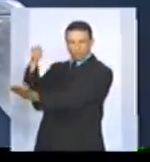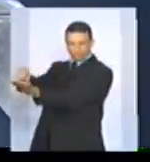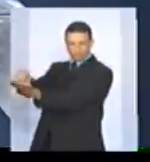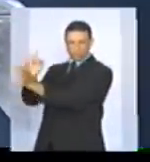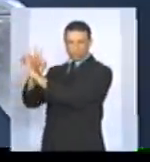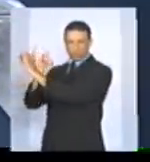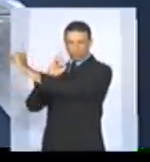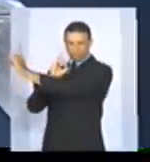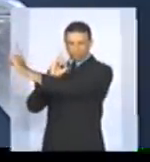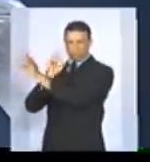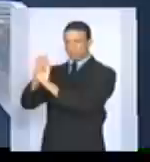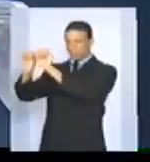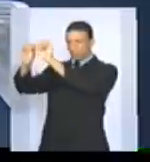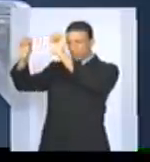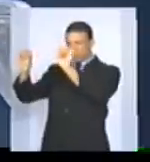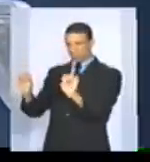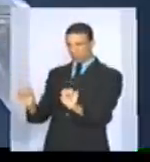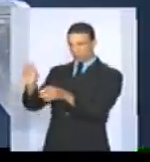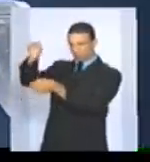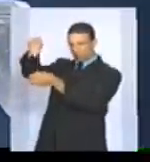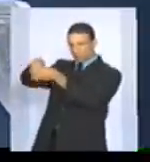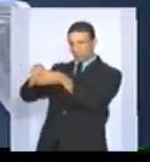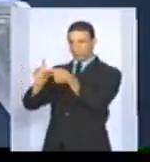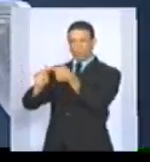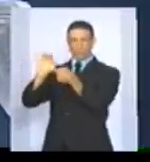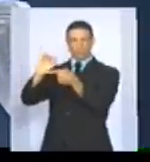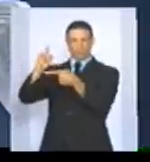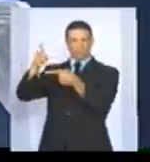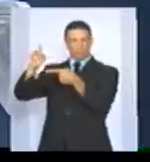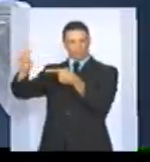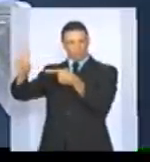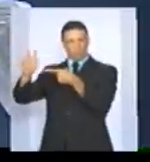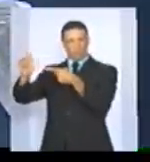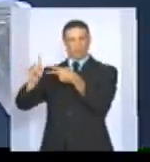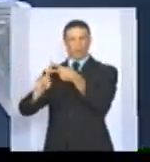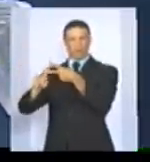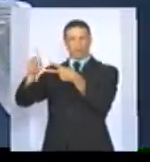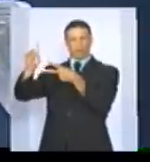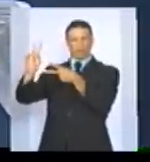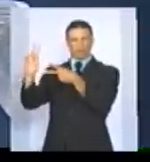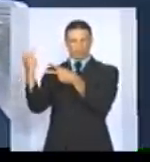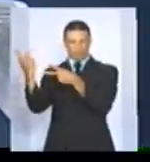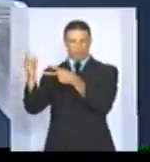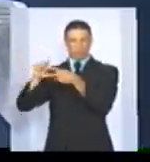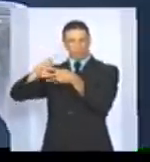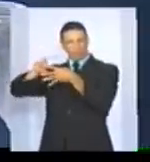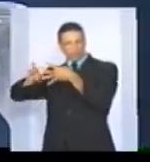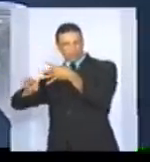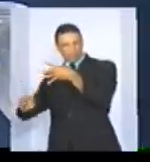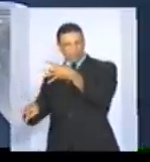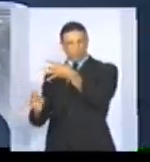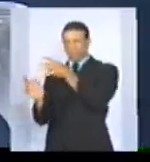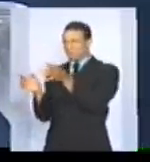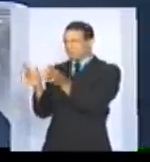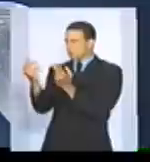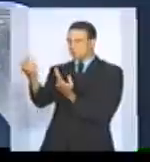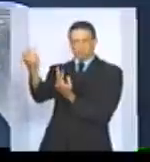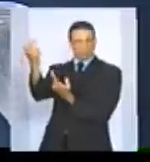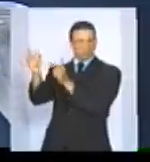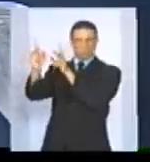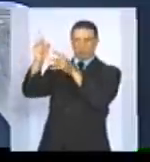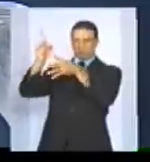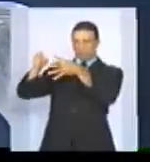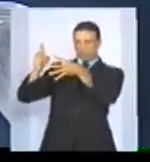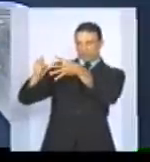e os seus sistemas, TVC, TVA, NMDS, ETH, são a mesma coisa, ou